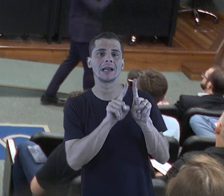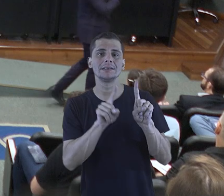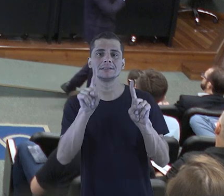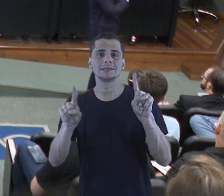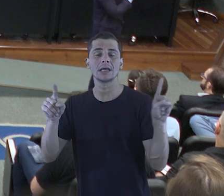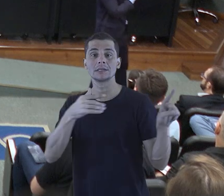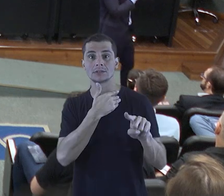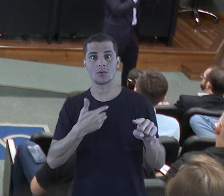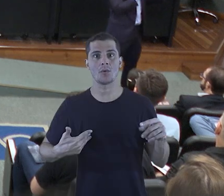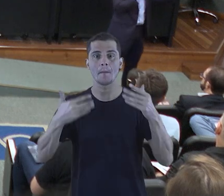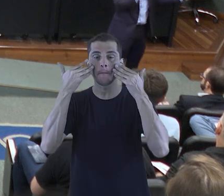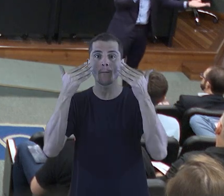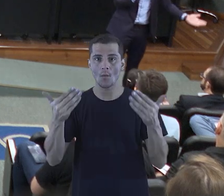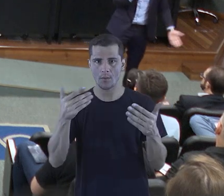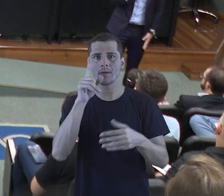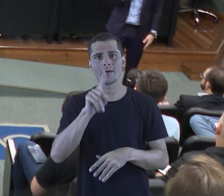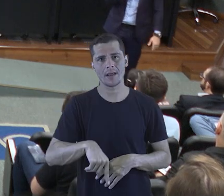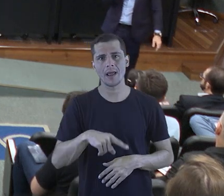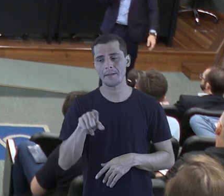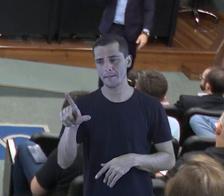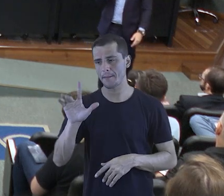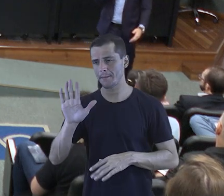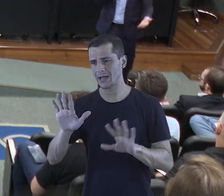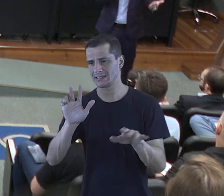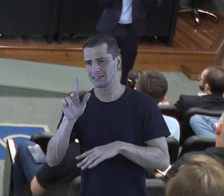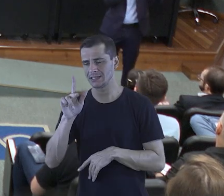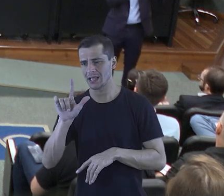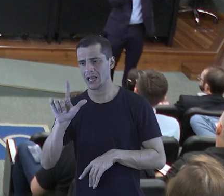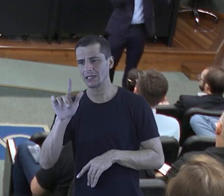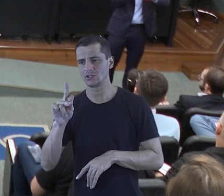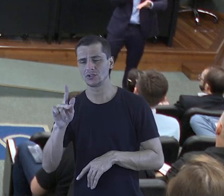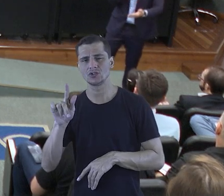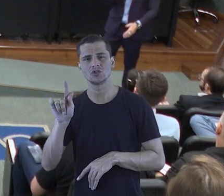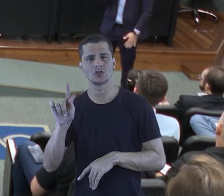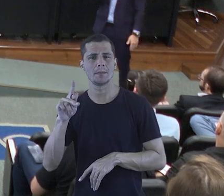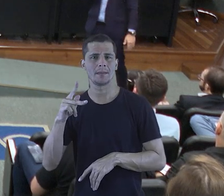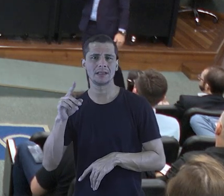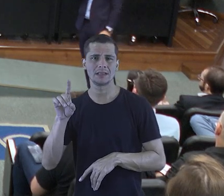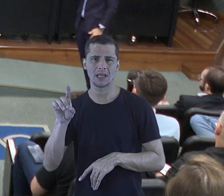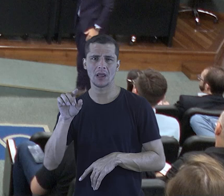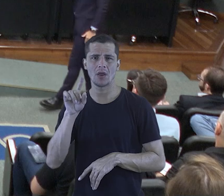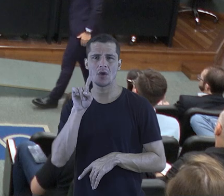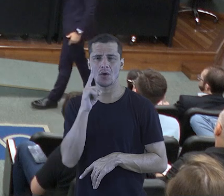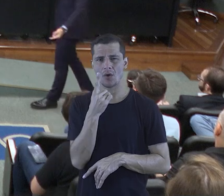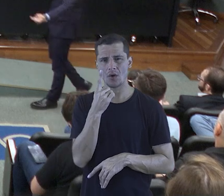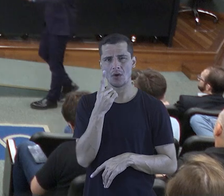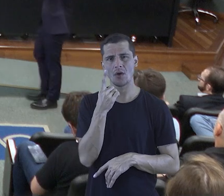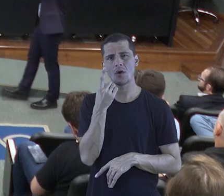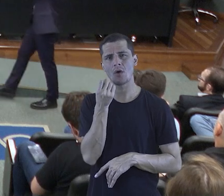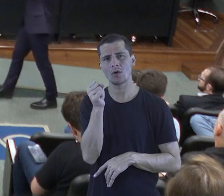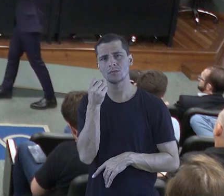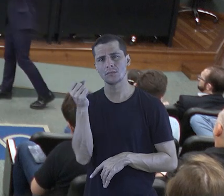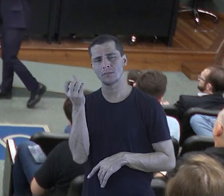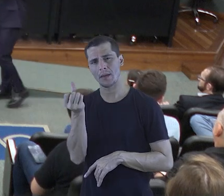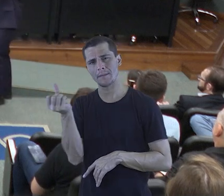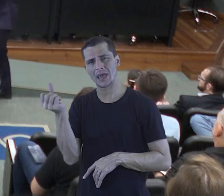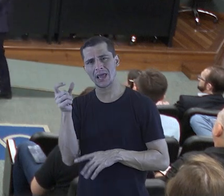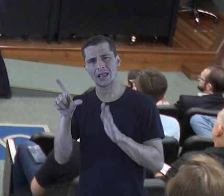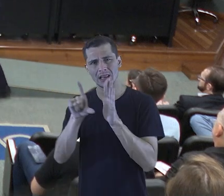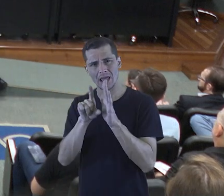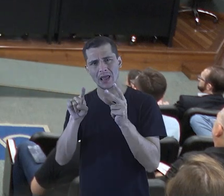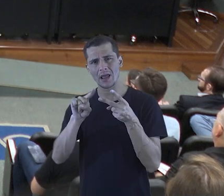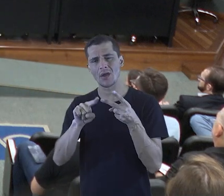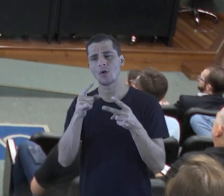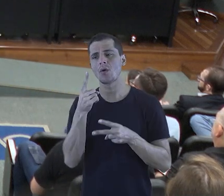participação em processos licitatórios. Quem é que disse? Processo de licitação não é público? É. A LGPD revoga a Lei